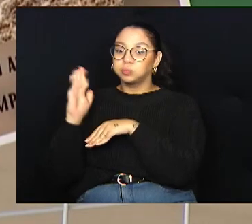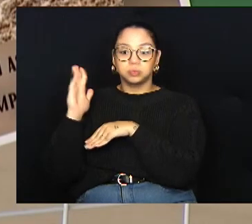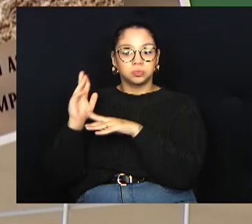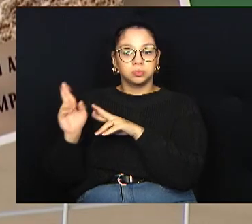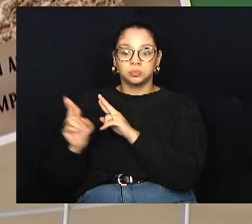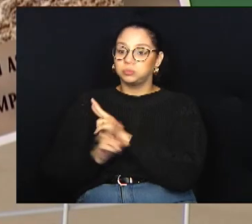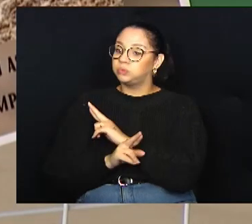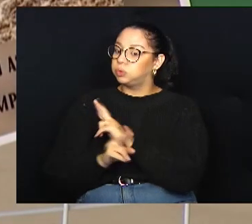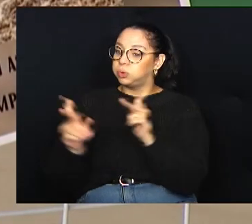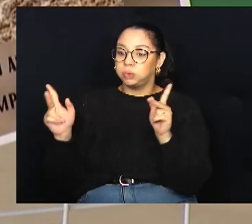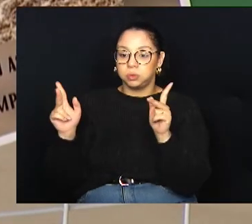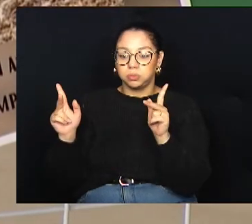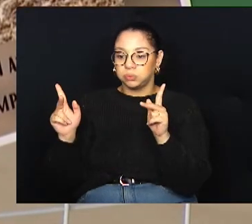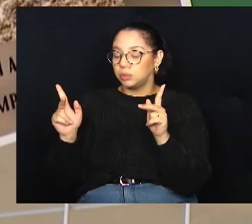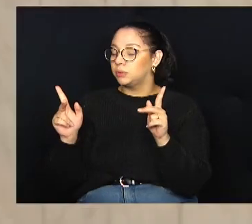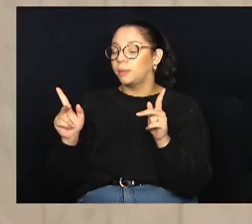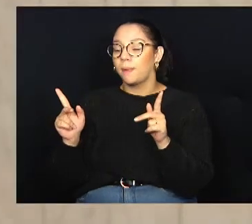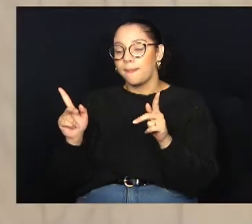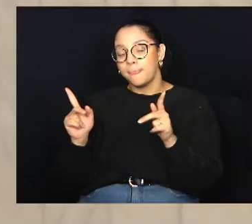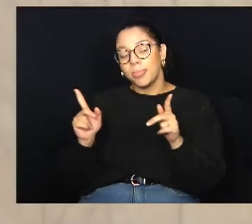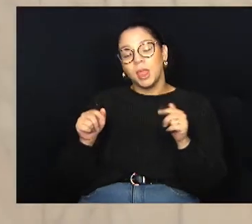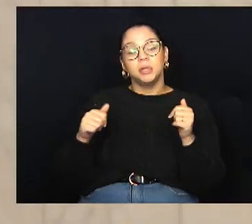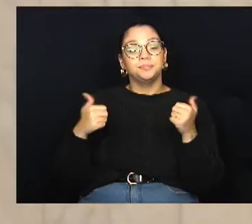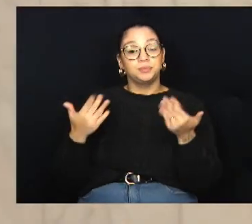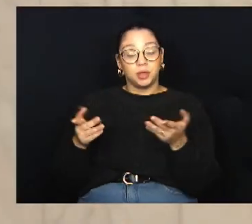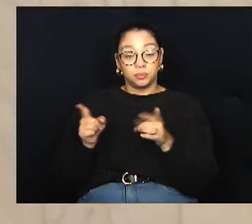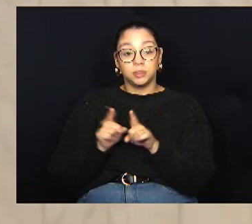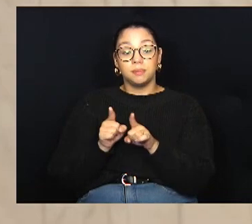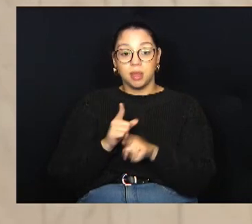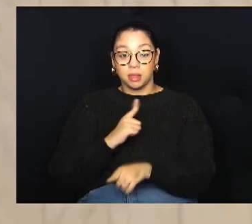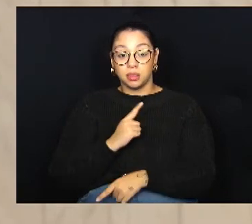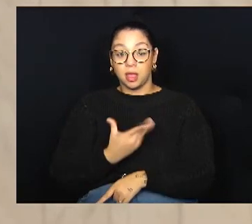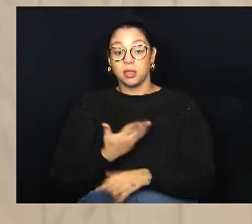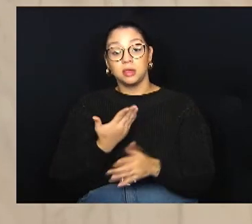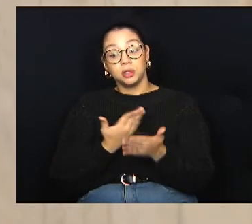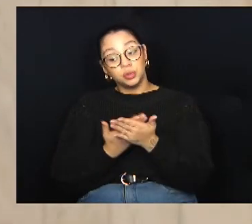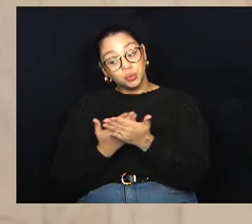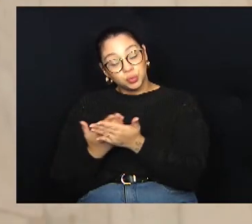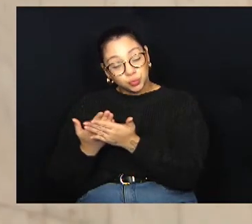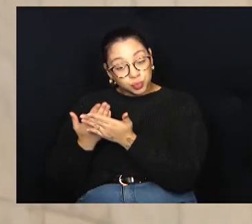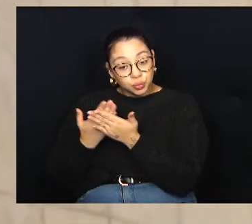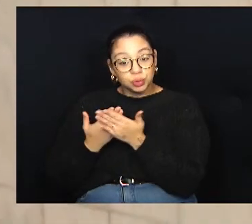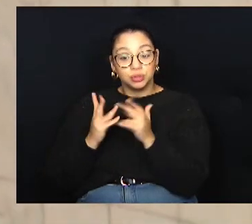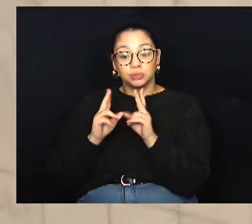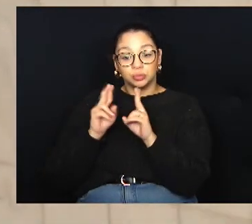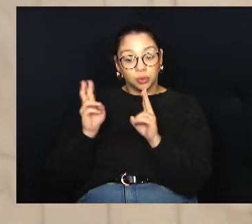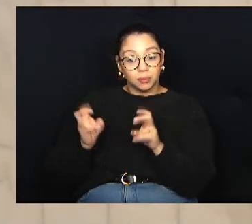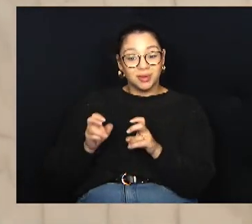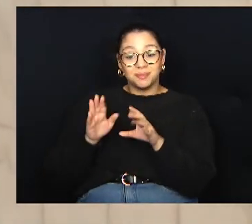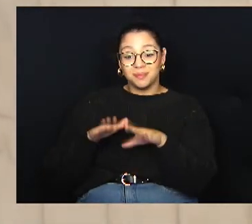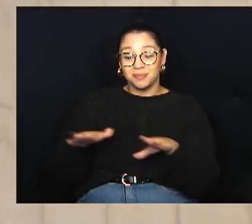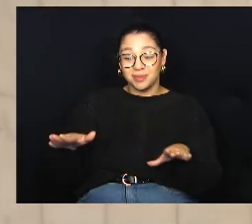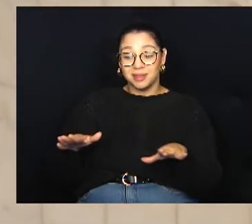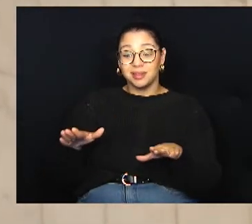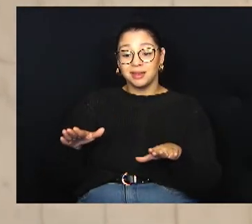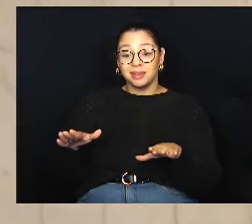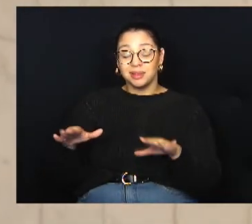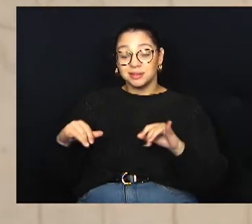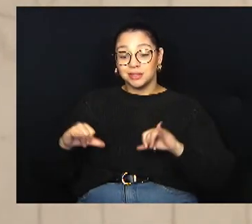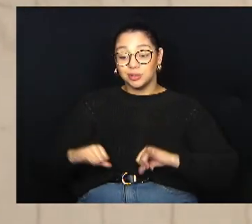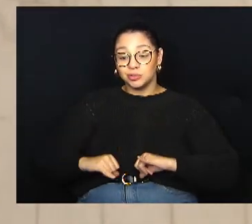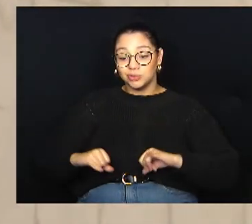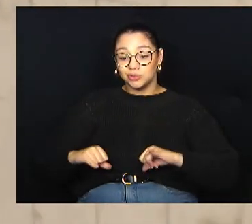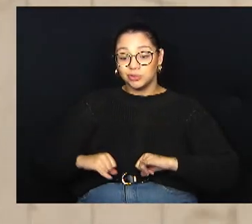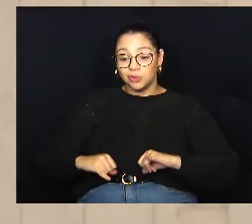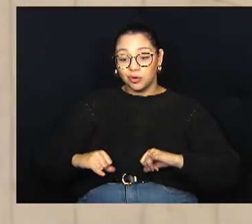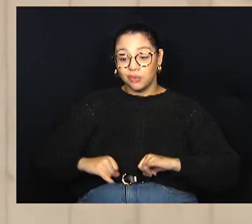é completamente diferente. Então existem até estudos hoje que as crianças estão sofrendo déficit de natureza. E